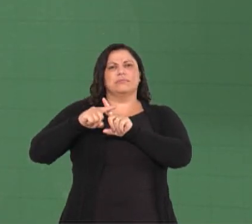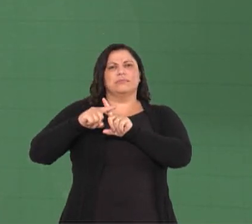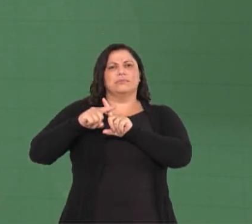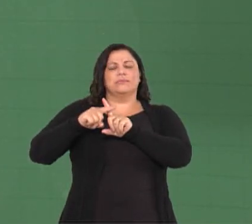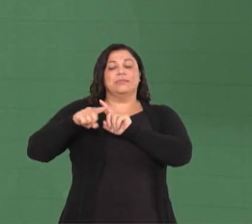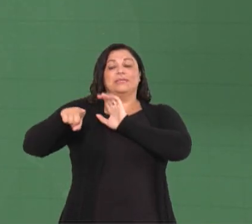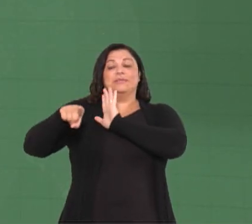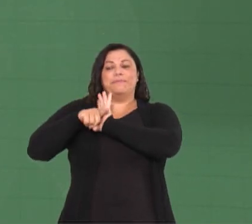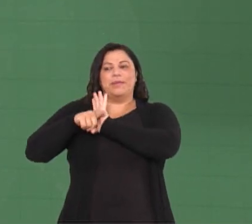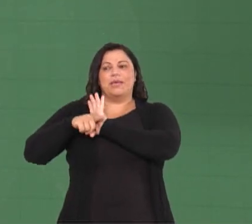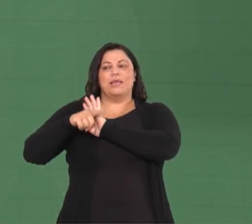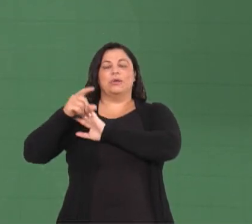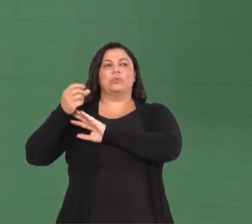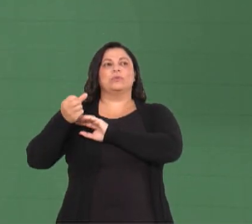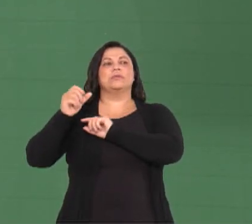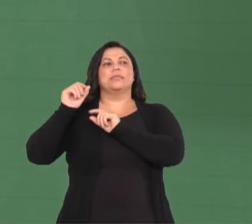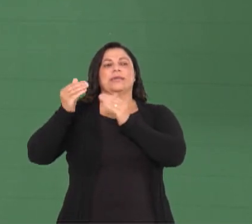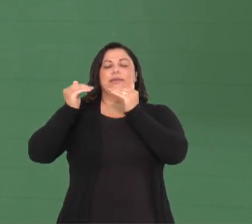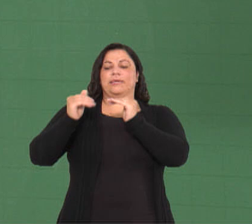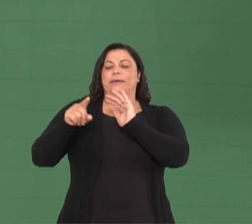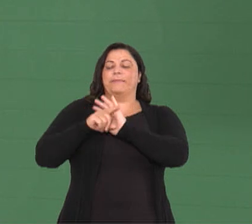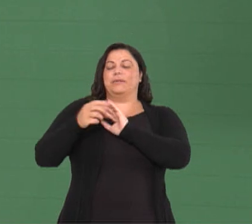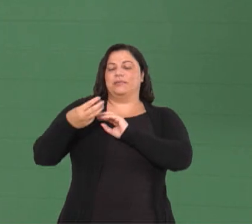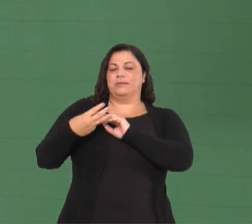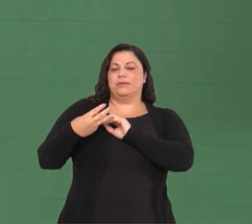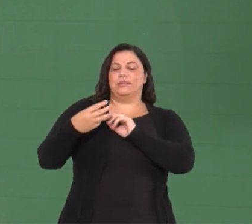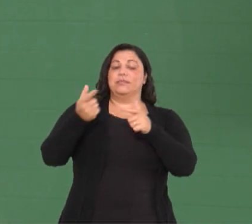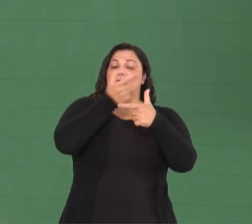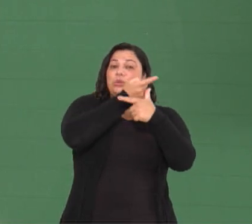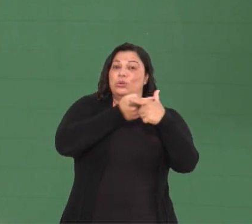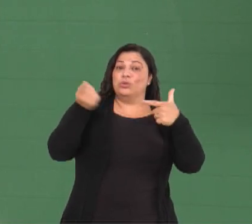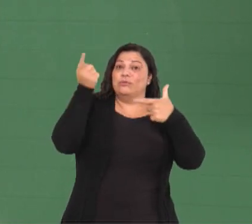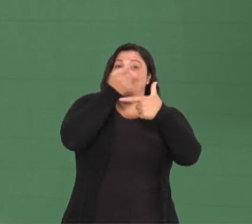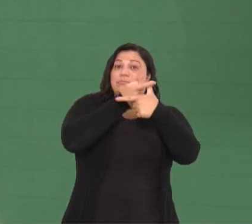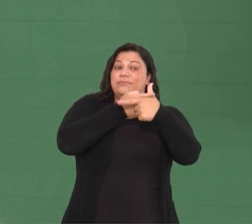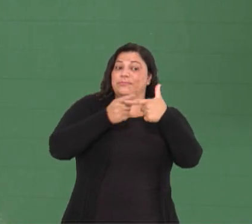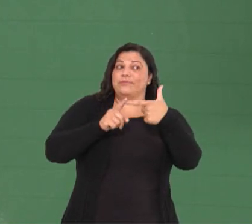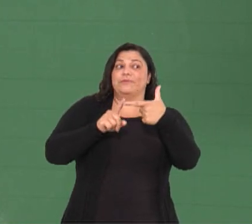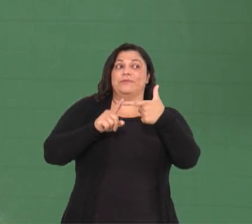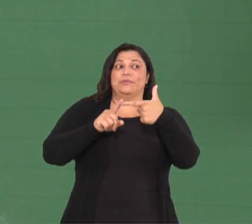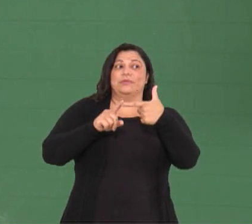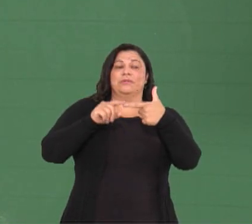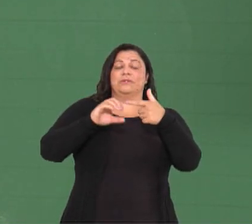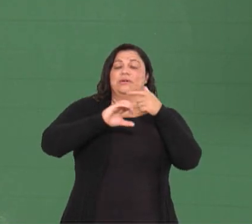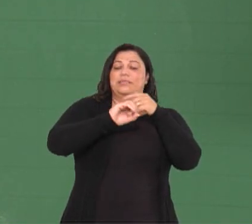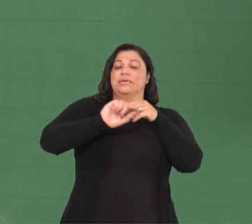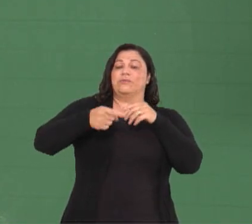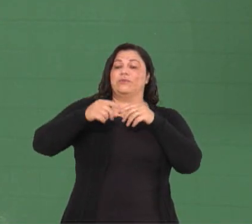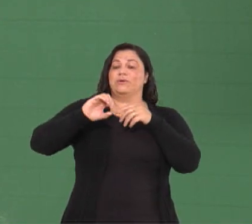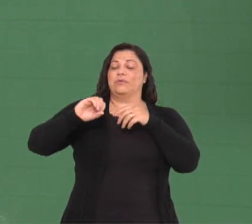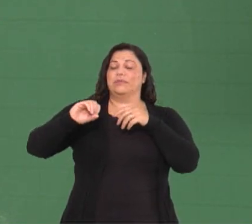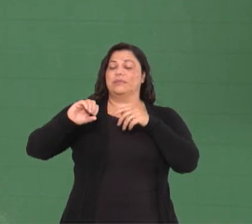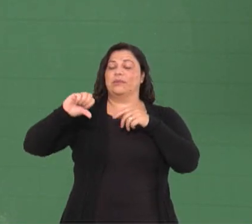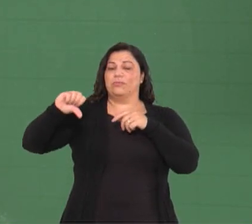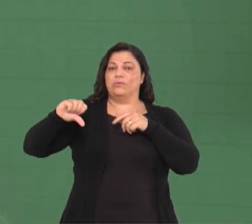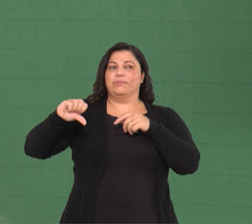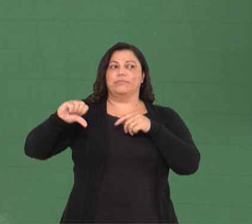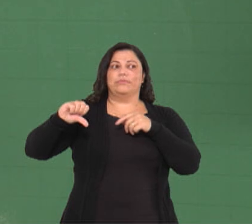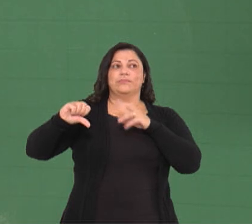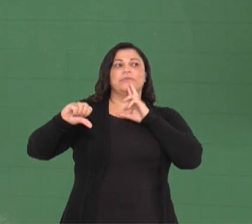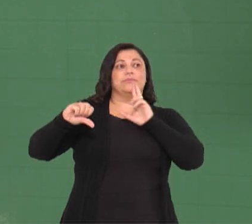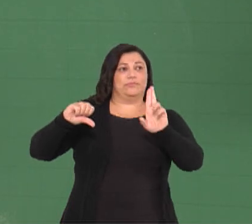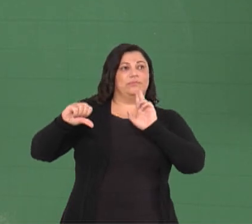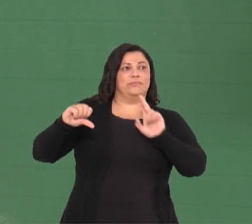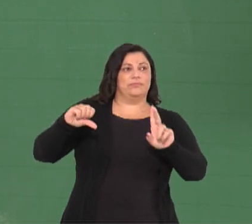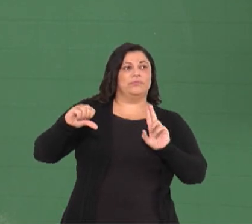3. Divididos tudo isso por 0,3 elevado ao quadrado, que é 0,09.